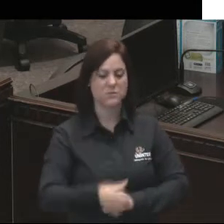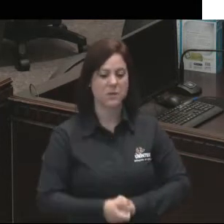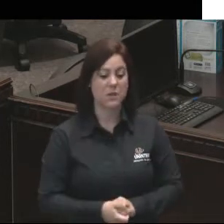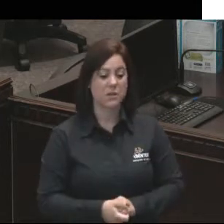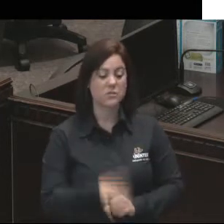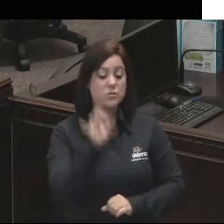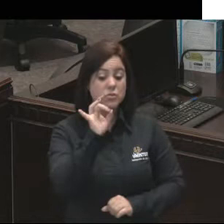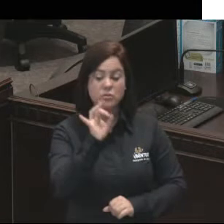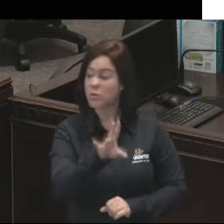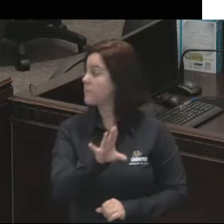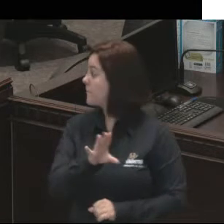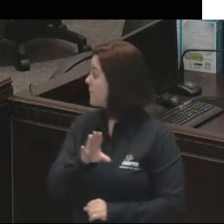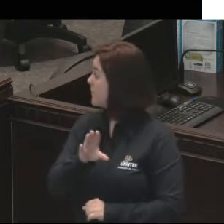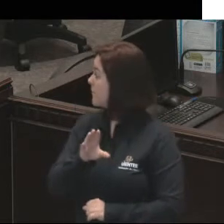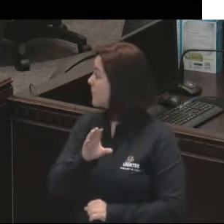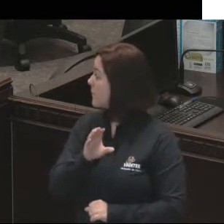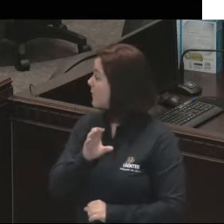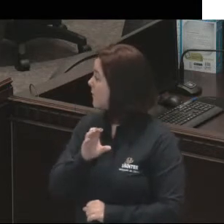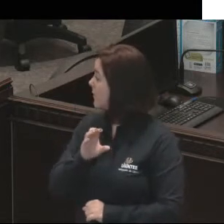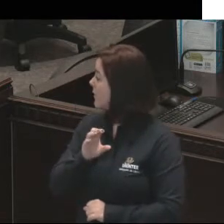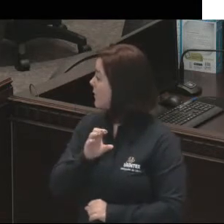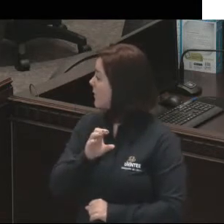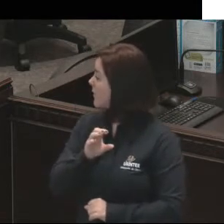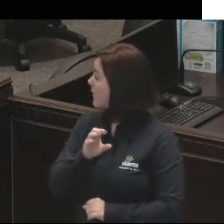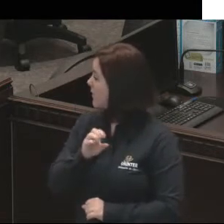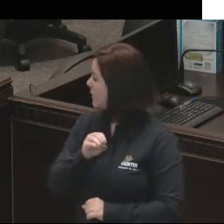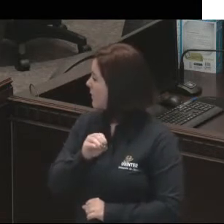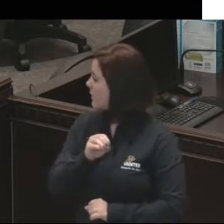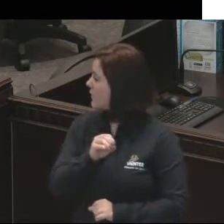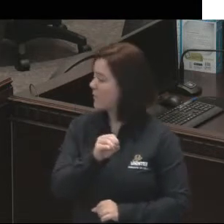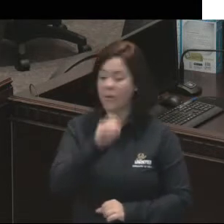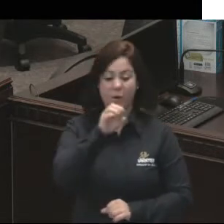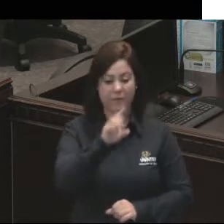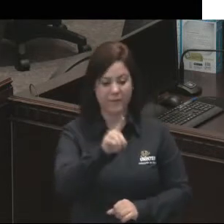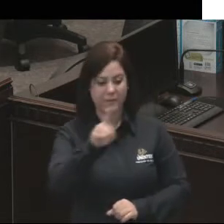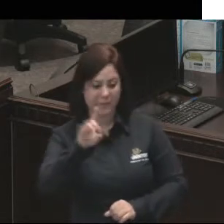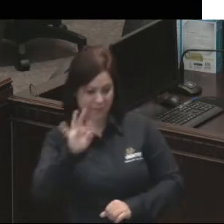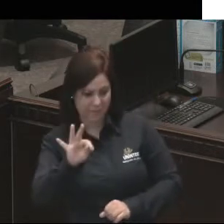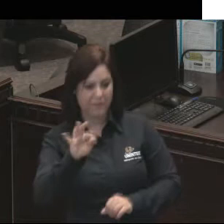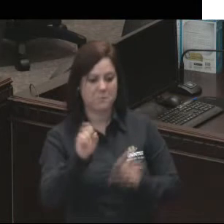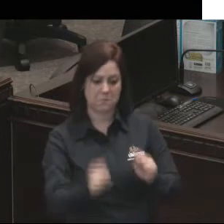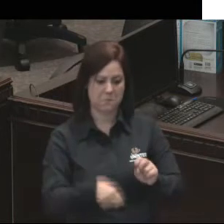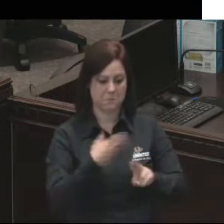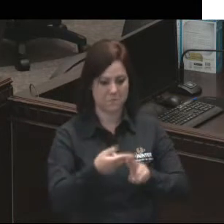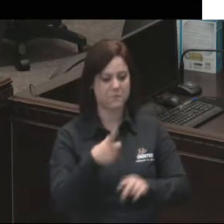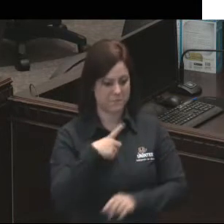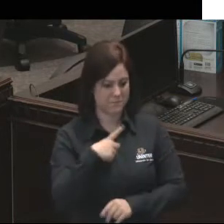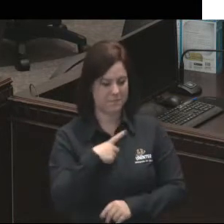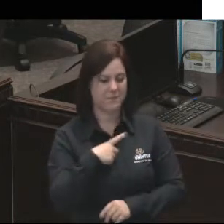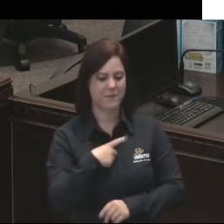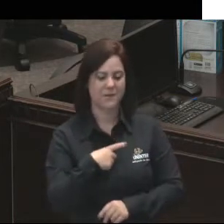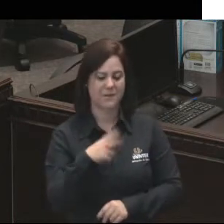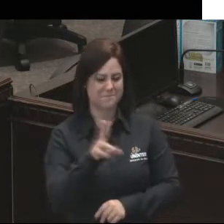alguns casos, né, devido a mosquitos. E o endosulfano, que é permitido para culturas de soja,